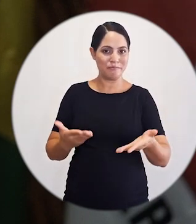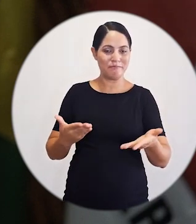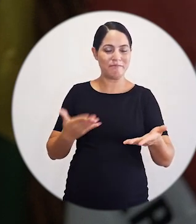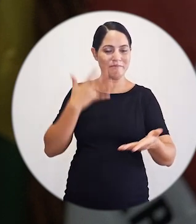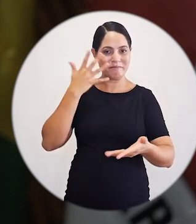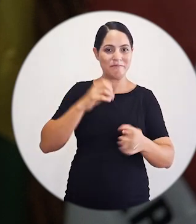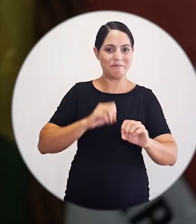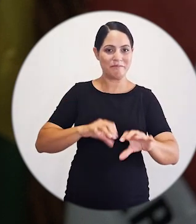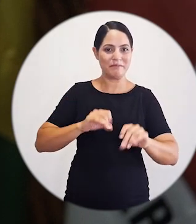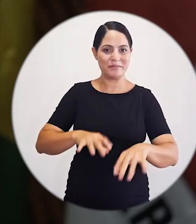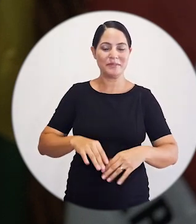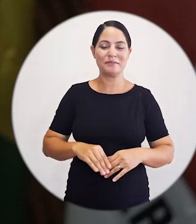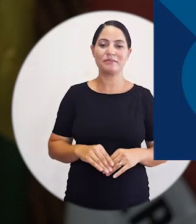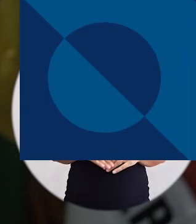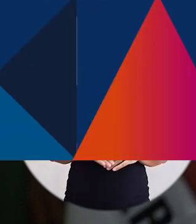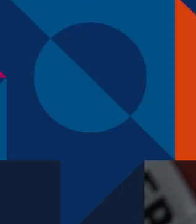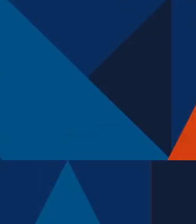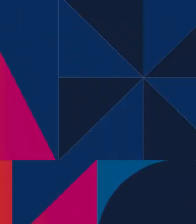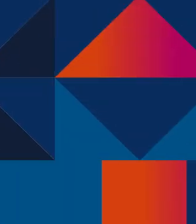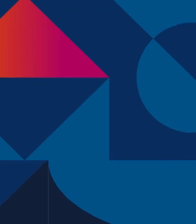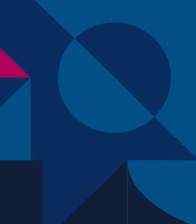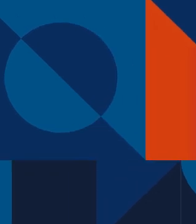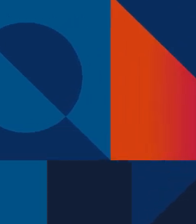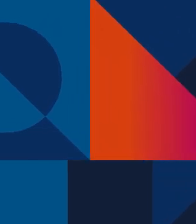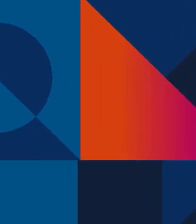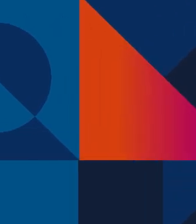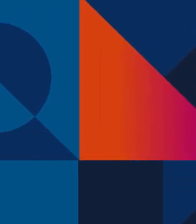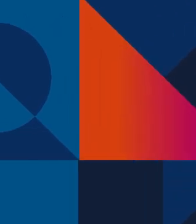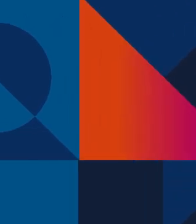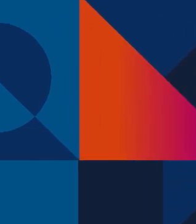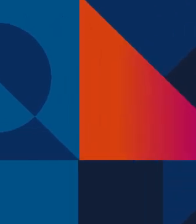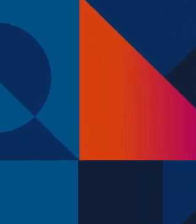foi o doutor em Direito, Ricardo Campos.